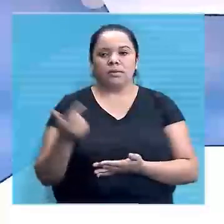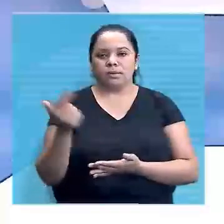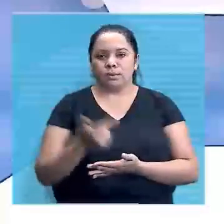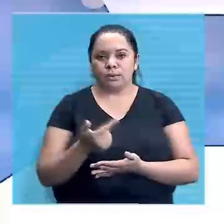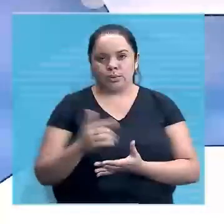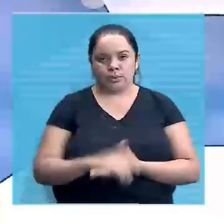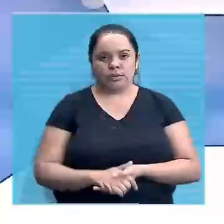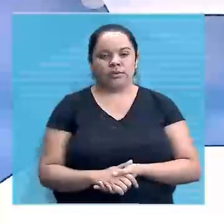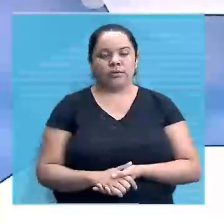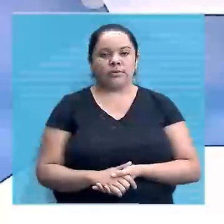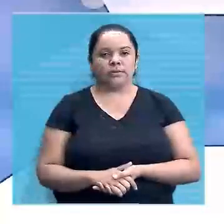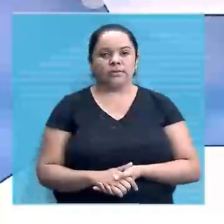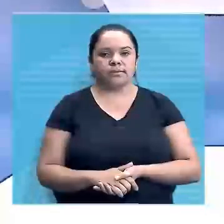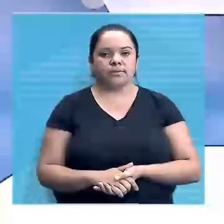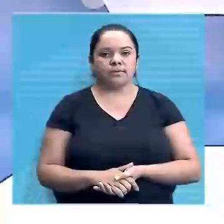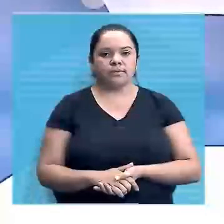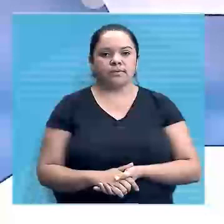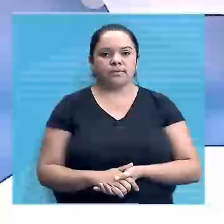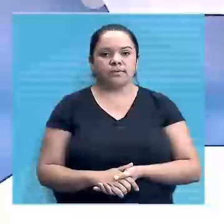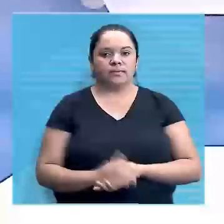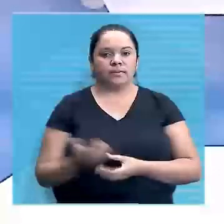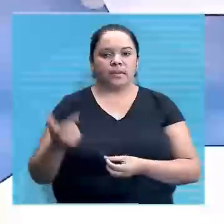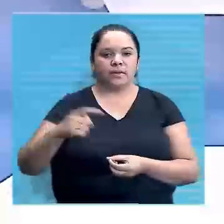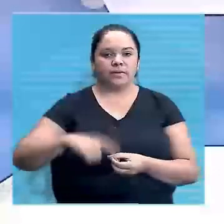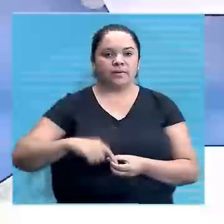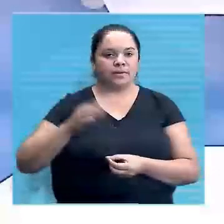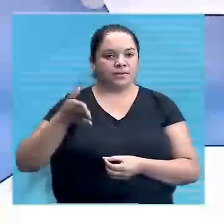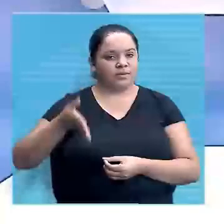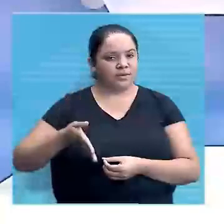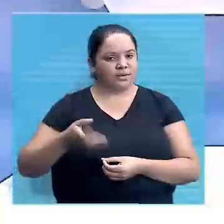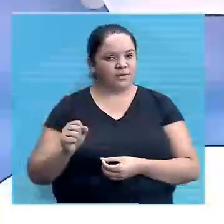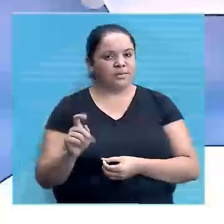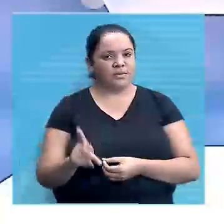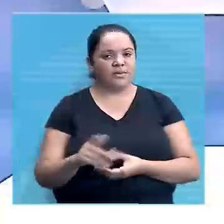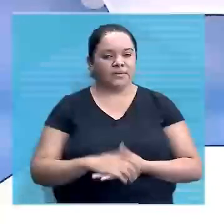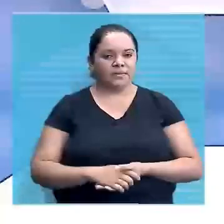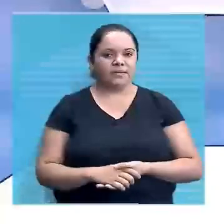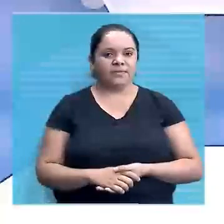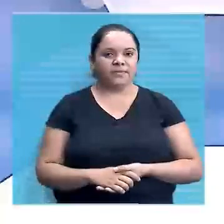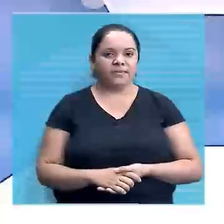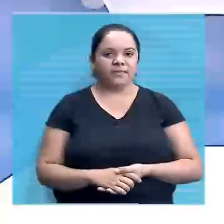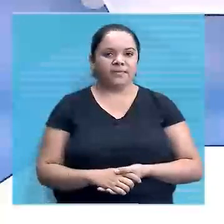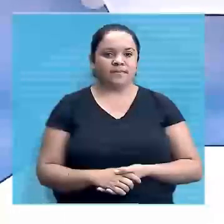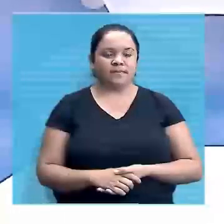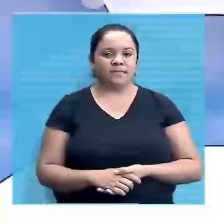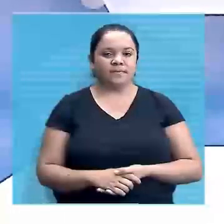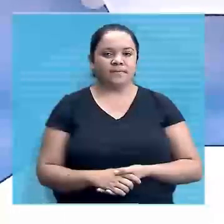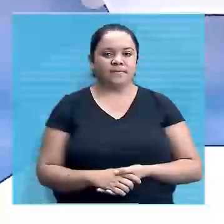tá? E aí eu aguardo vocês nessa segunda aula, tá bom? Voltamos já, jovens.